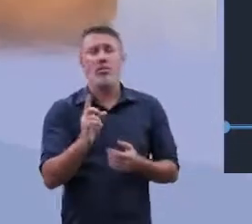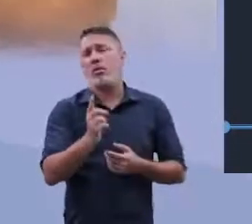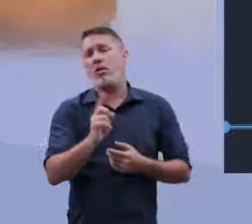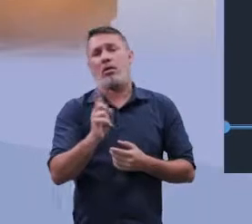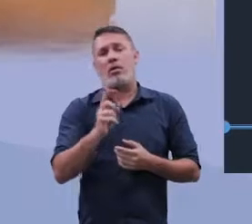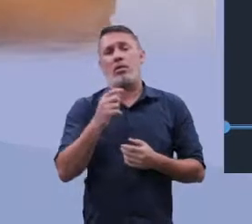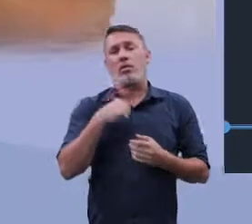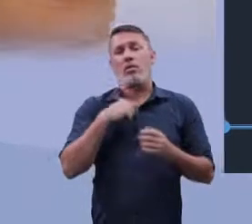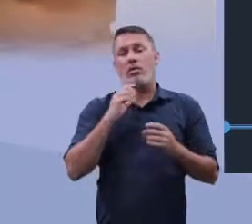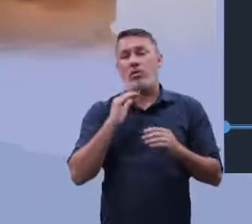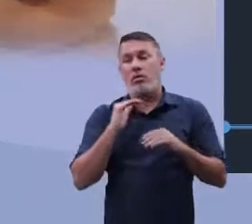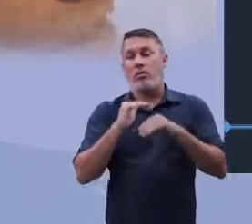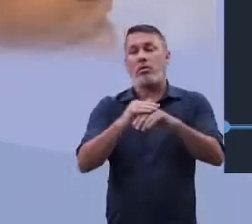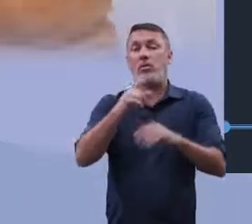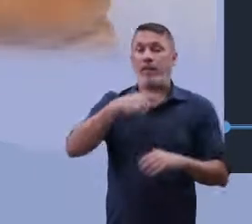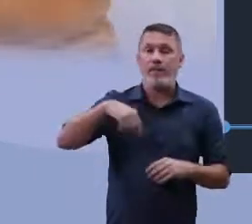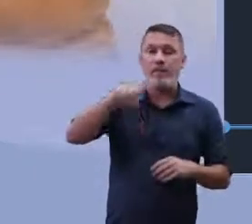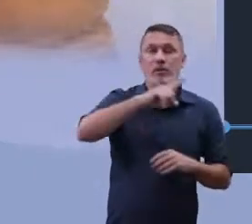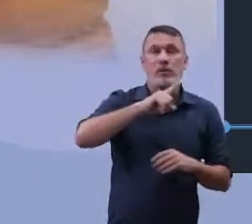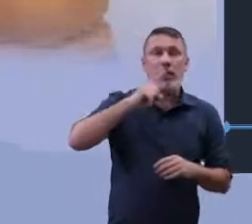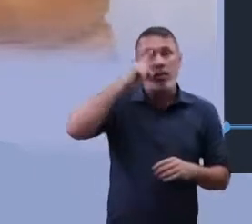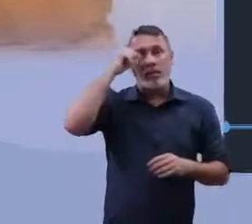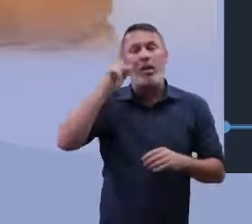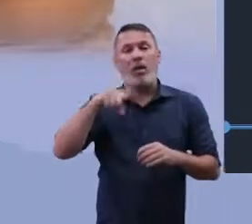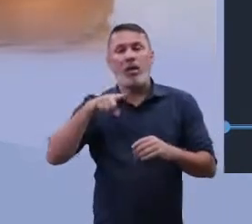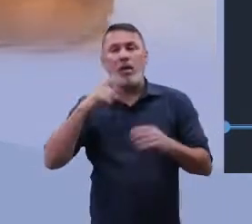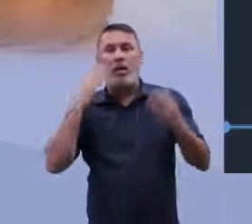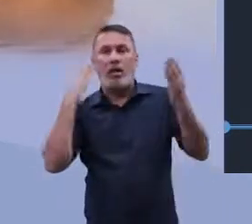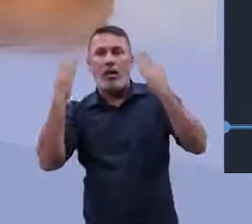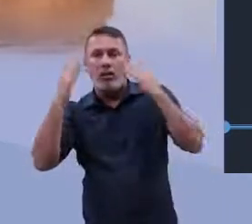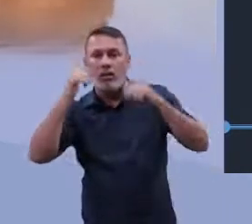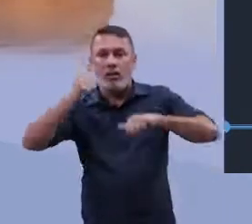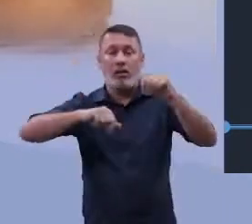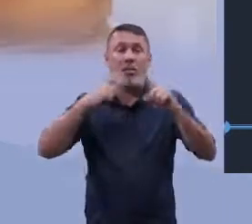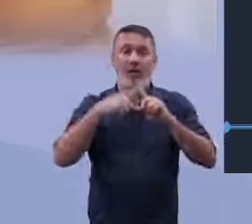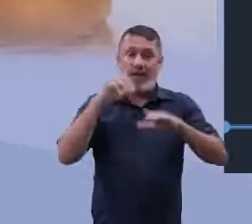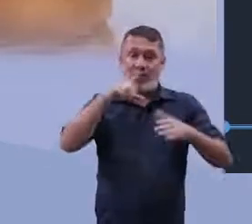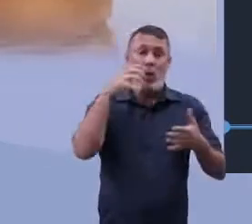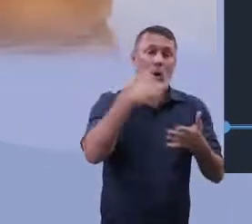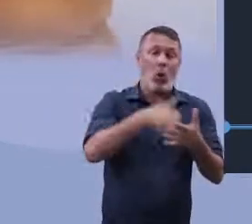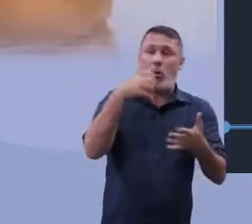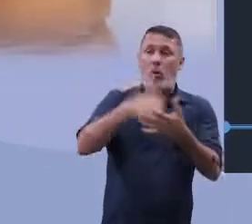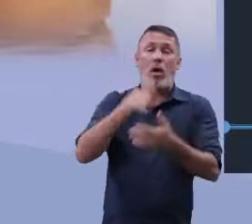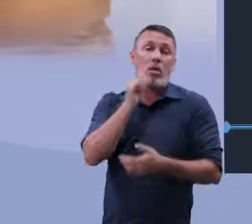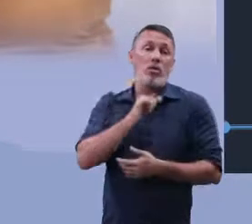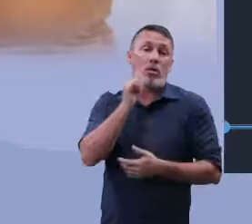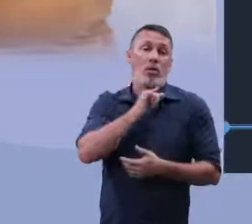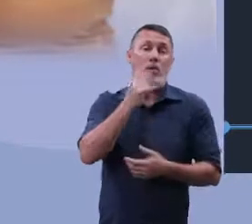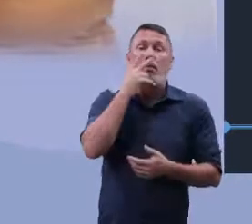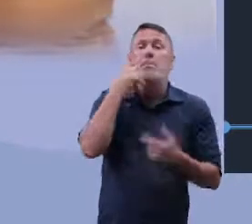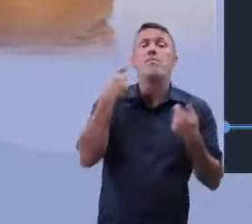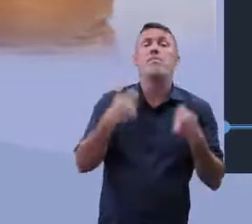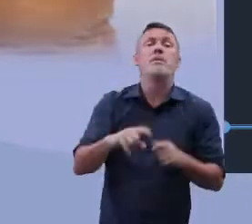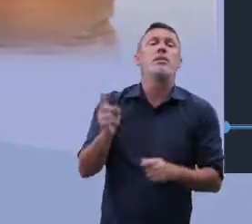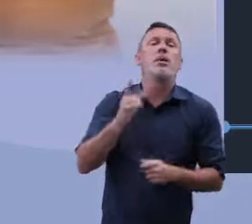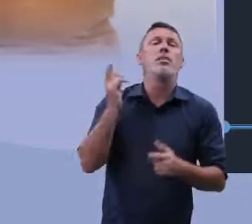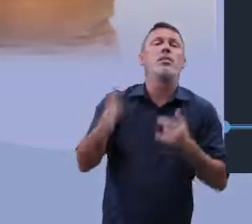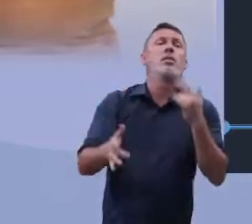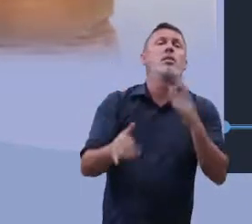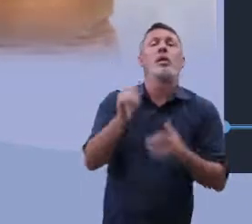isso. Não estou falando isso, mas é para a gente criar uma análise que às vezes nós consumimos aquilo que é o além do